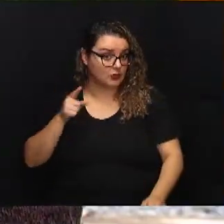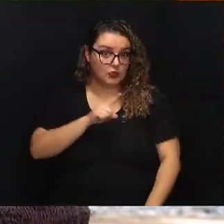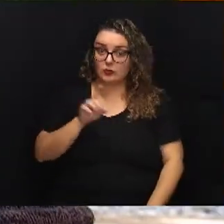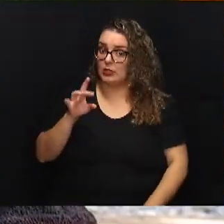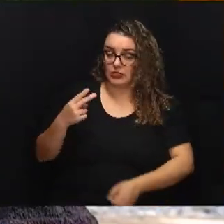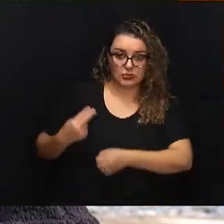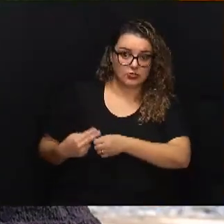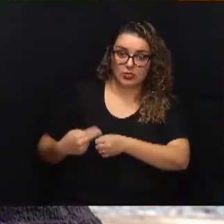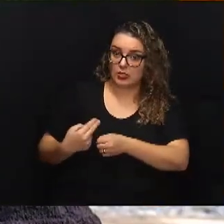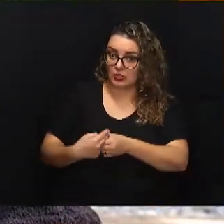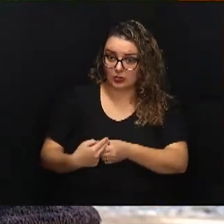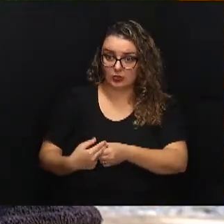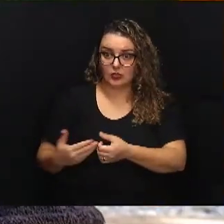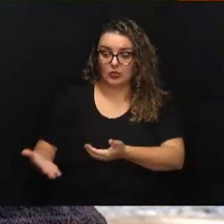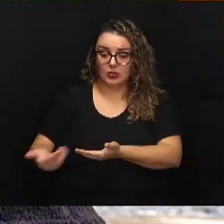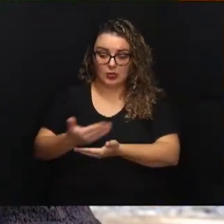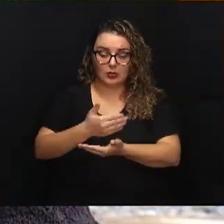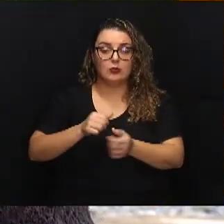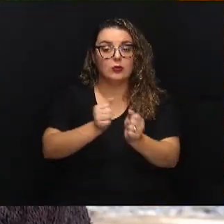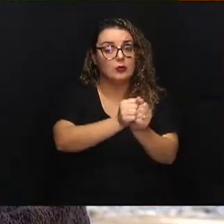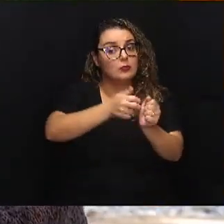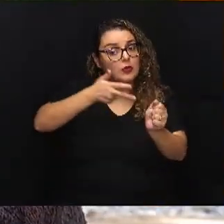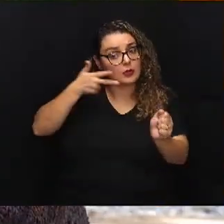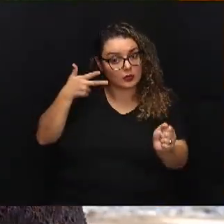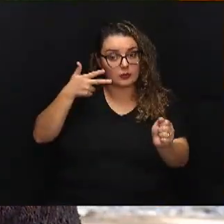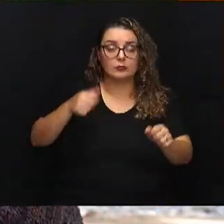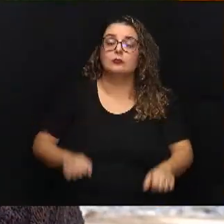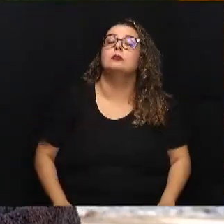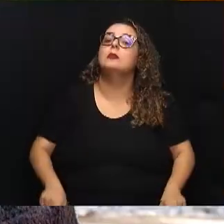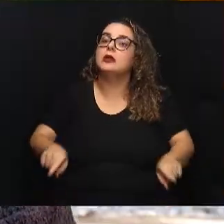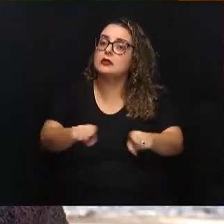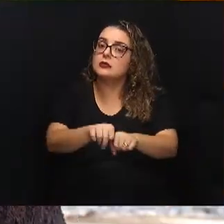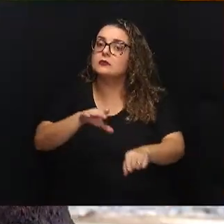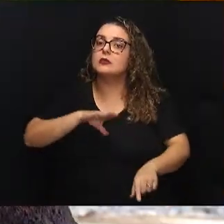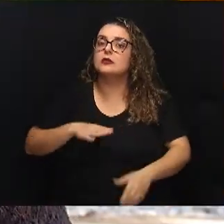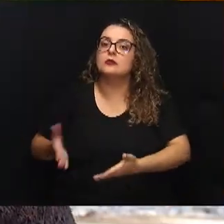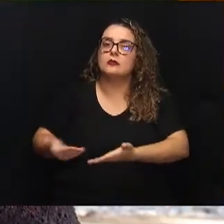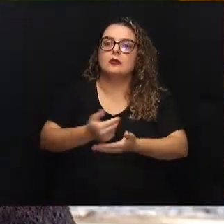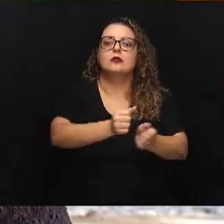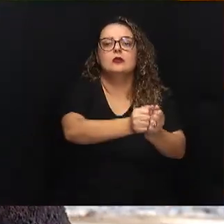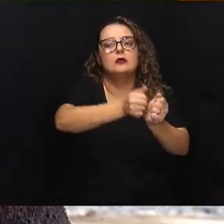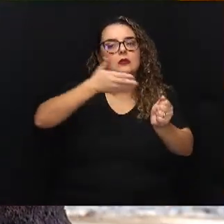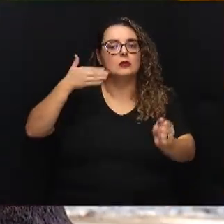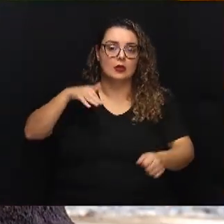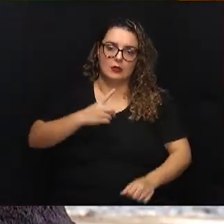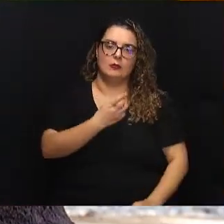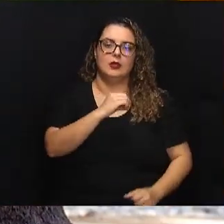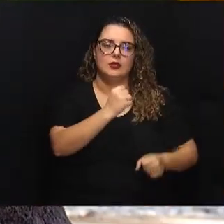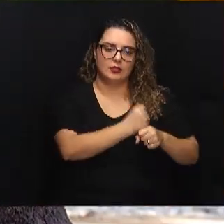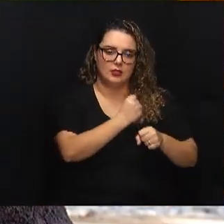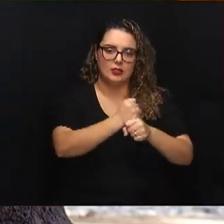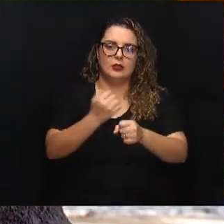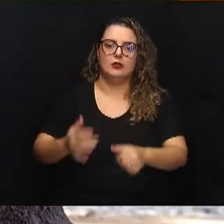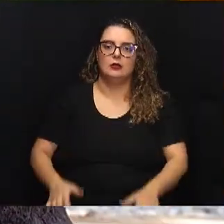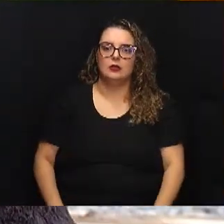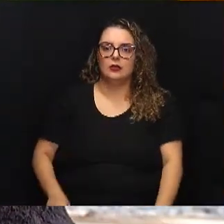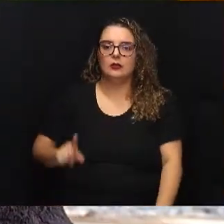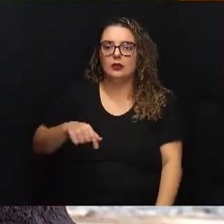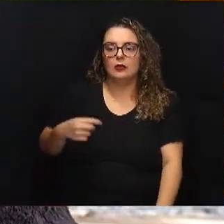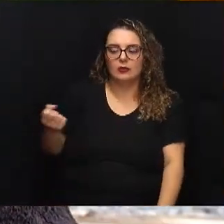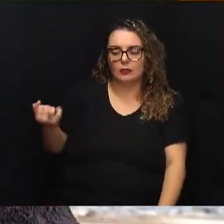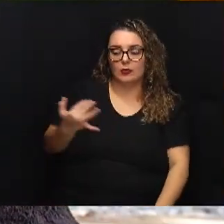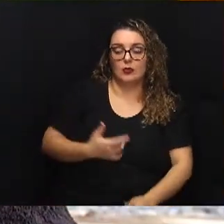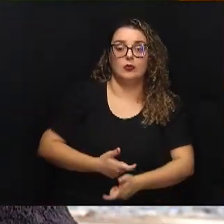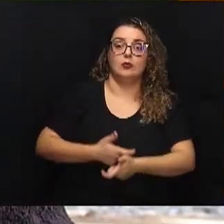Unicamp que acolheu esses indígenas, mas a cidade vem acolhendo indígenas há mais de 10 anos. É uma quantidade